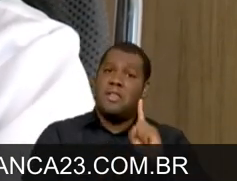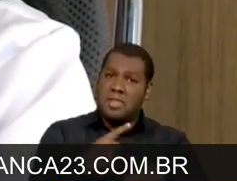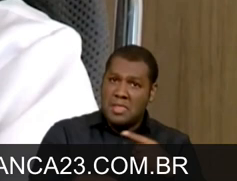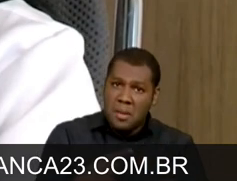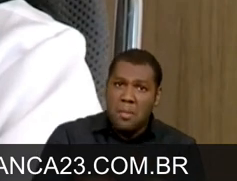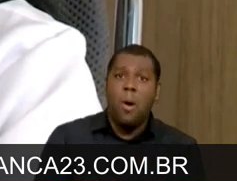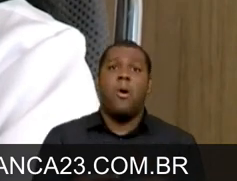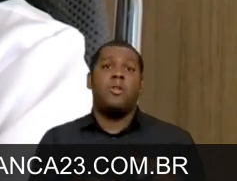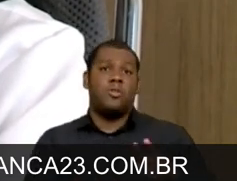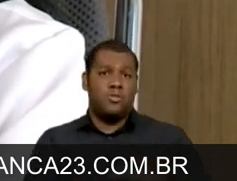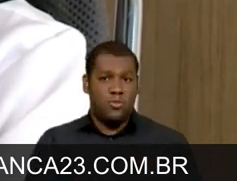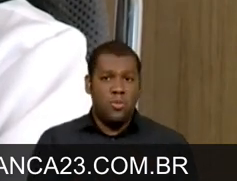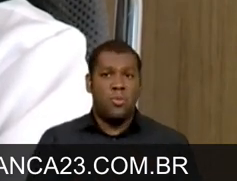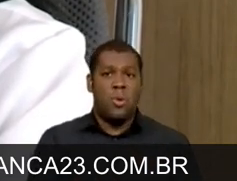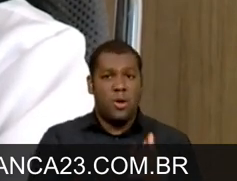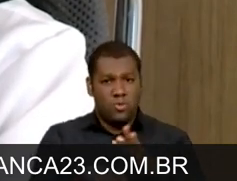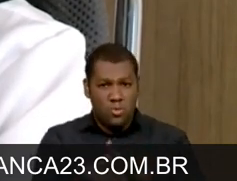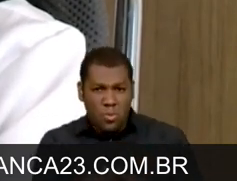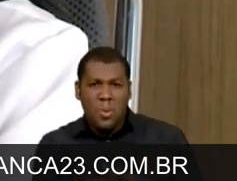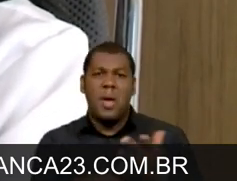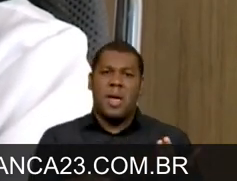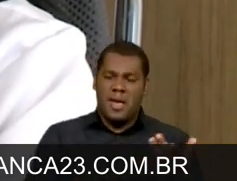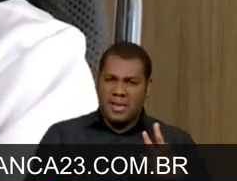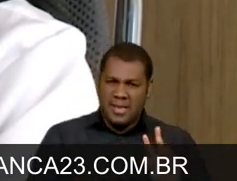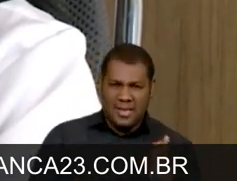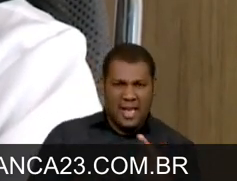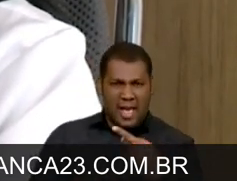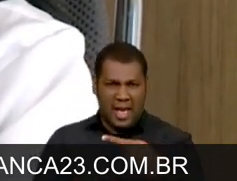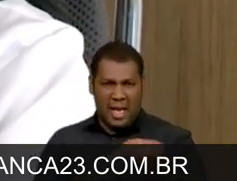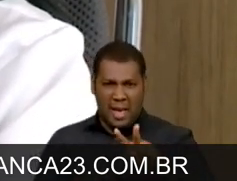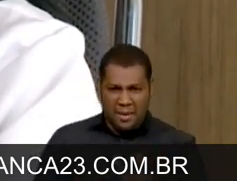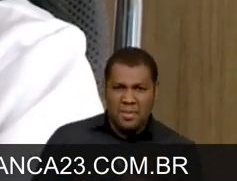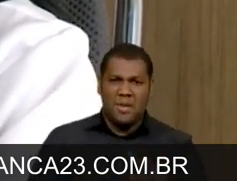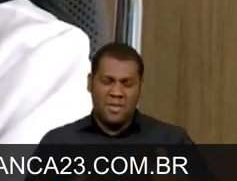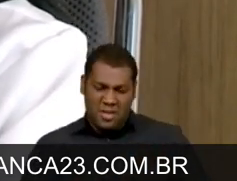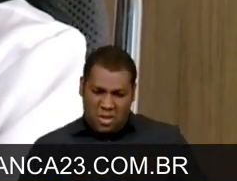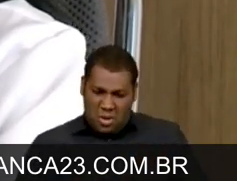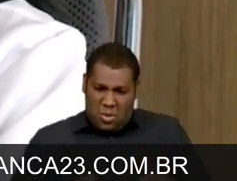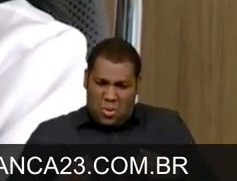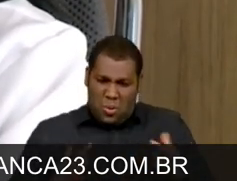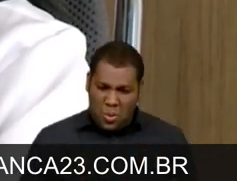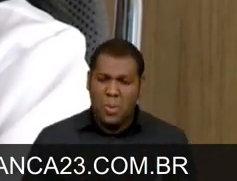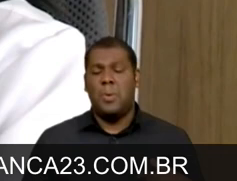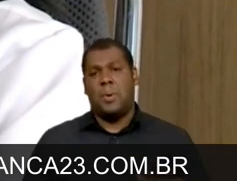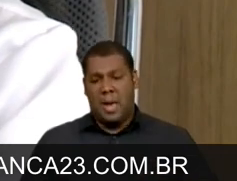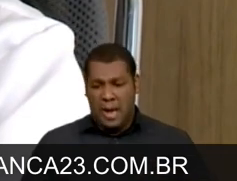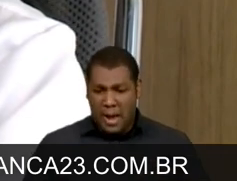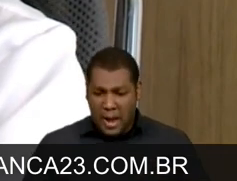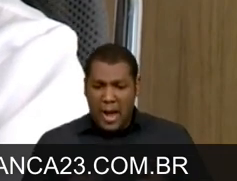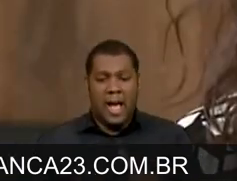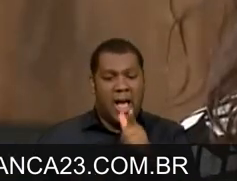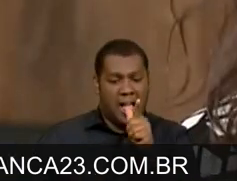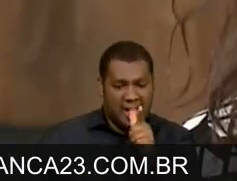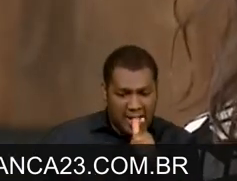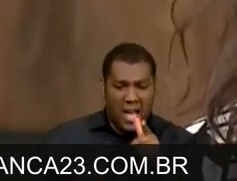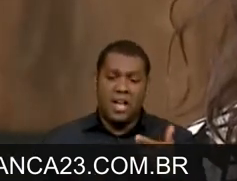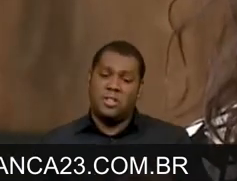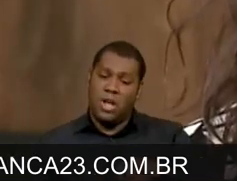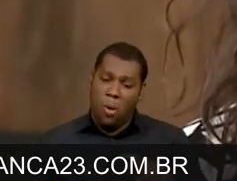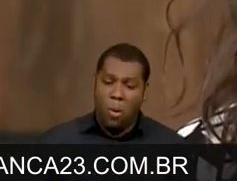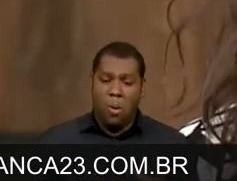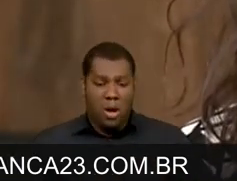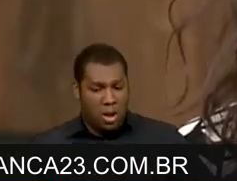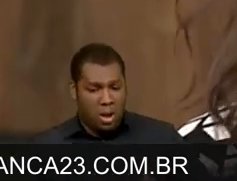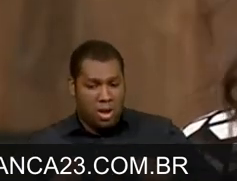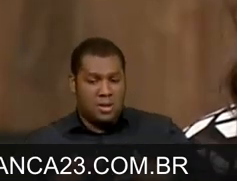em mulheres, câncer de vulva, vagina, ânus, mas também é associado ao câncer de pênis em homens. Laura entende